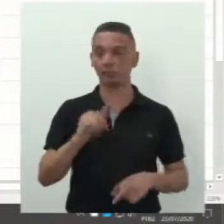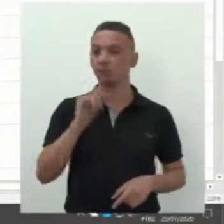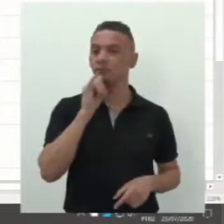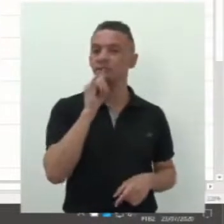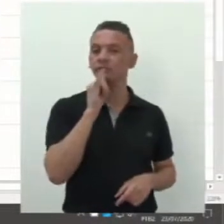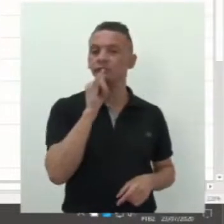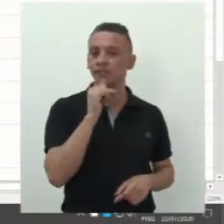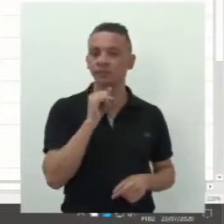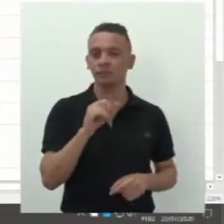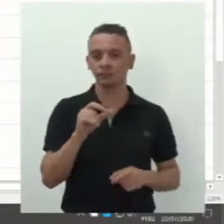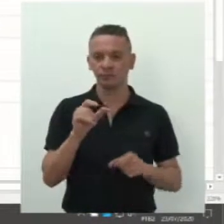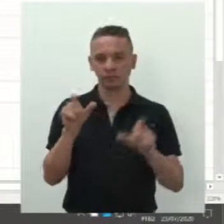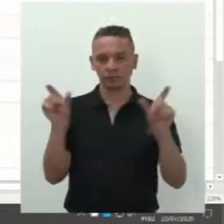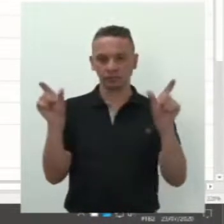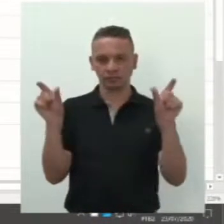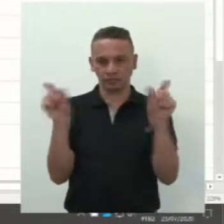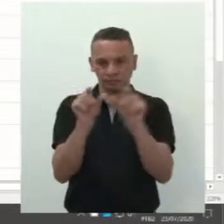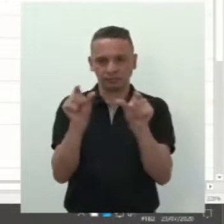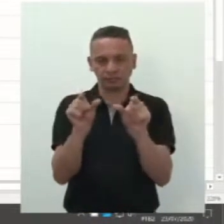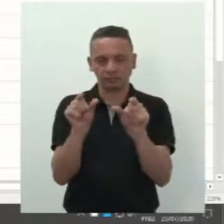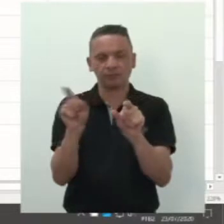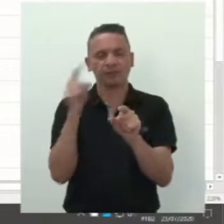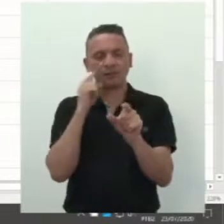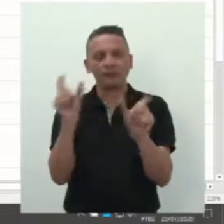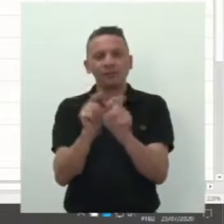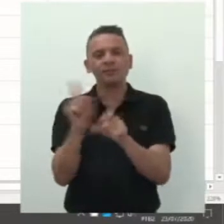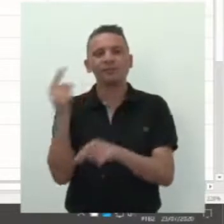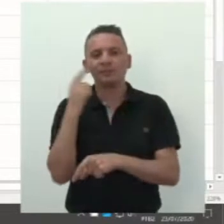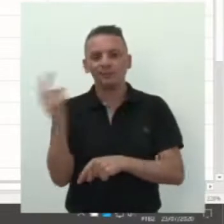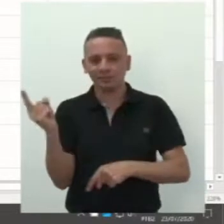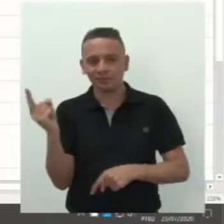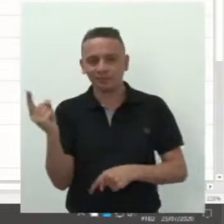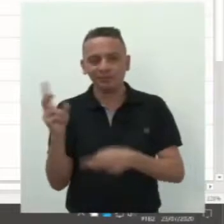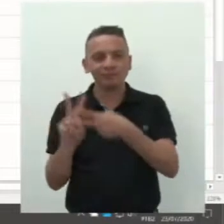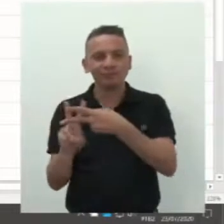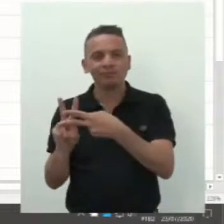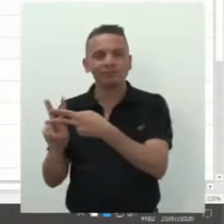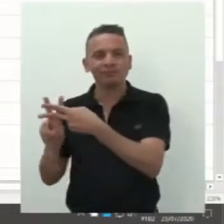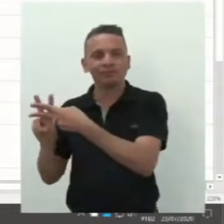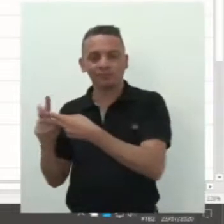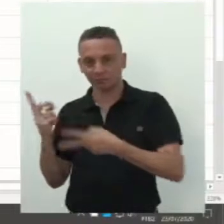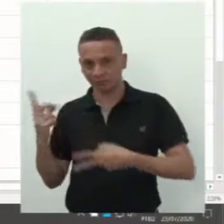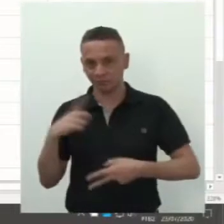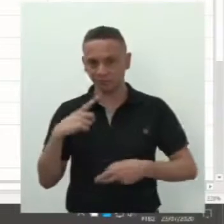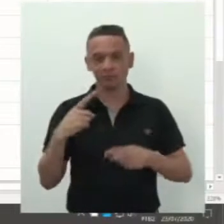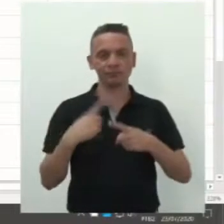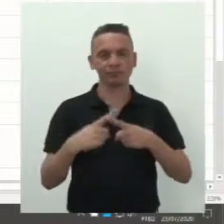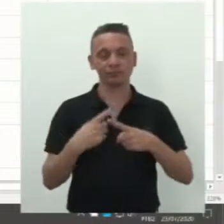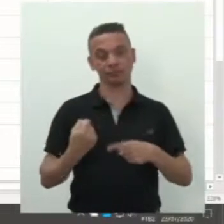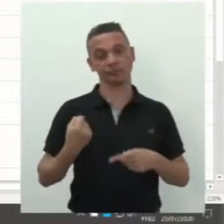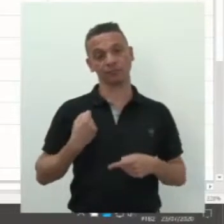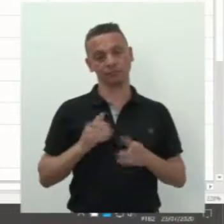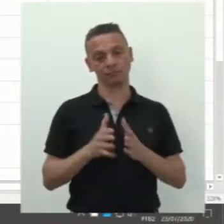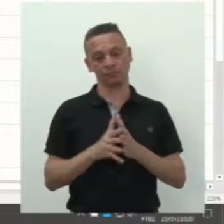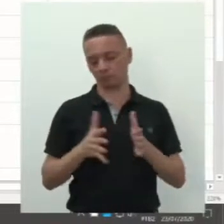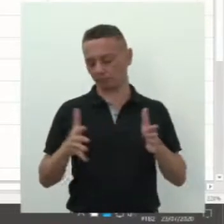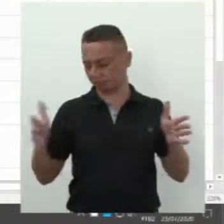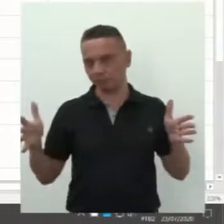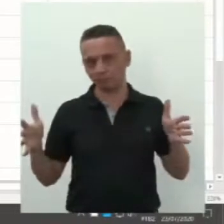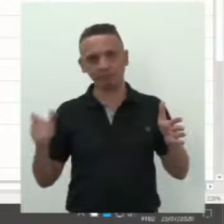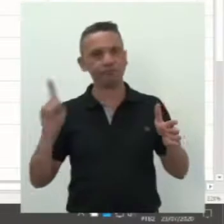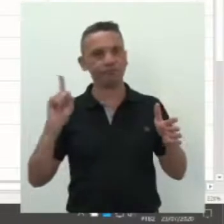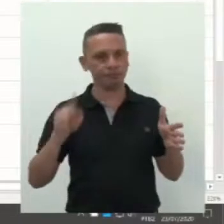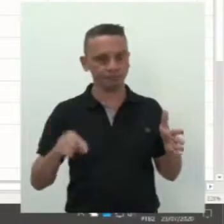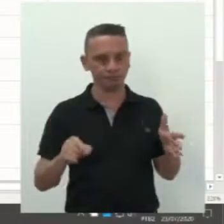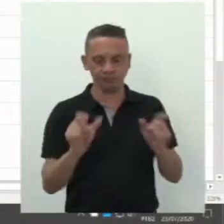se eu diminuir minha coluna aqui, ó o que acontece. As hashtags, elas indicam que o número, na verdade, é muito grande. E nesse